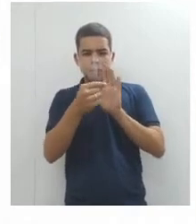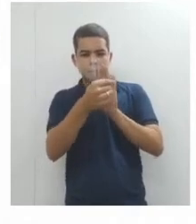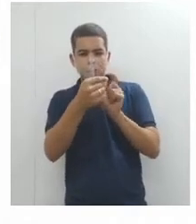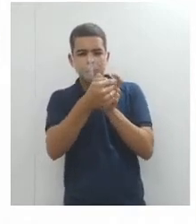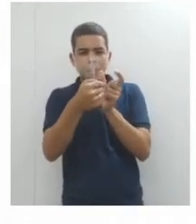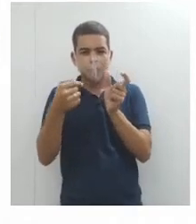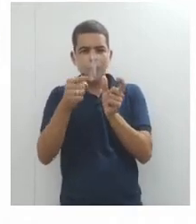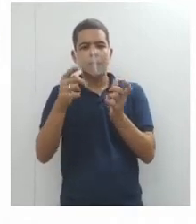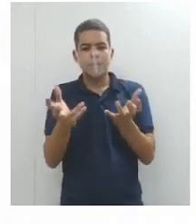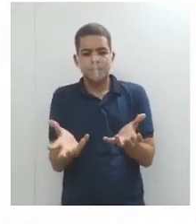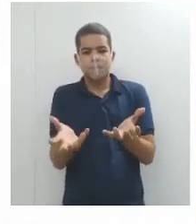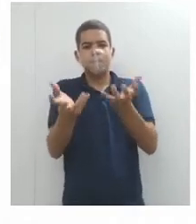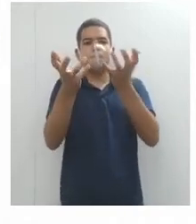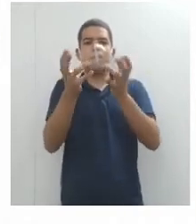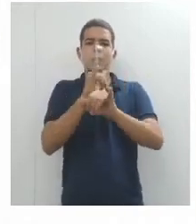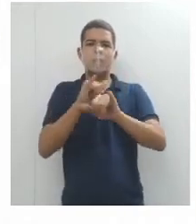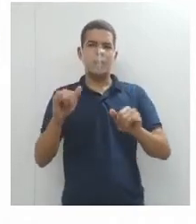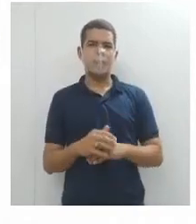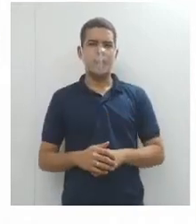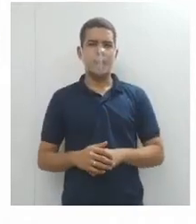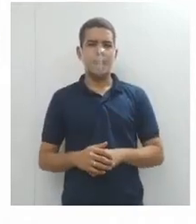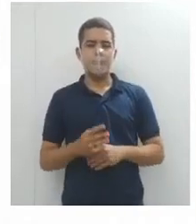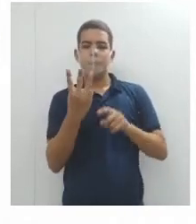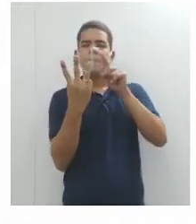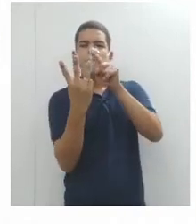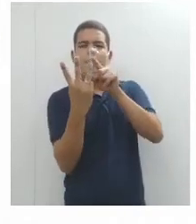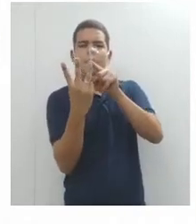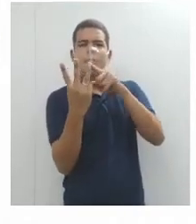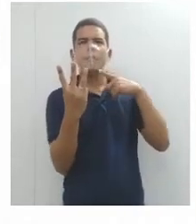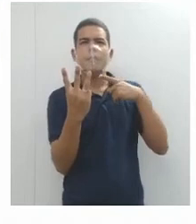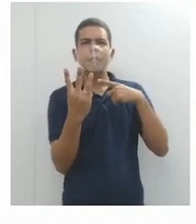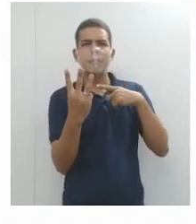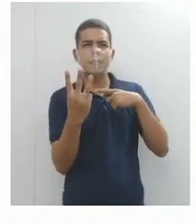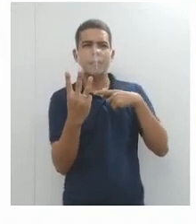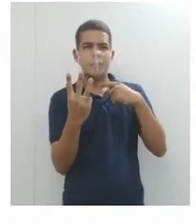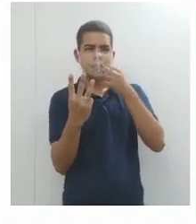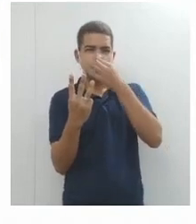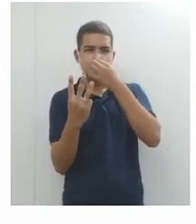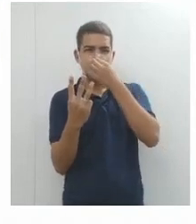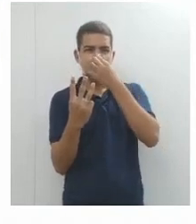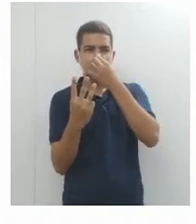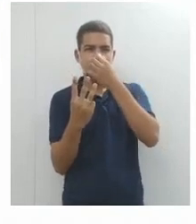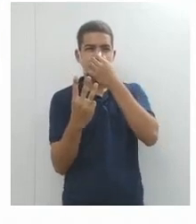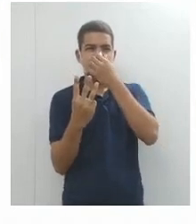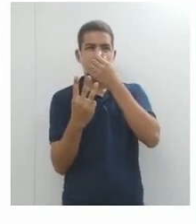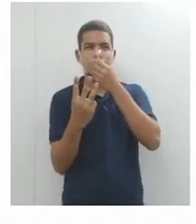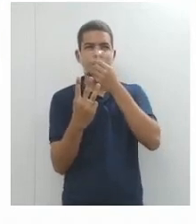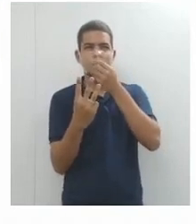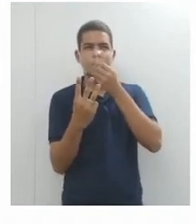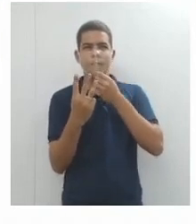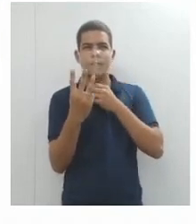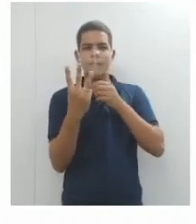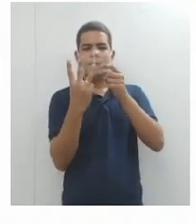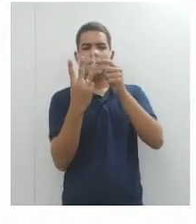quadrinho, que é bastante claro isso. O terceiro quadrinho da tirinha diz assim: Vamos tirar a